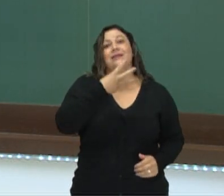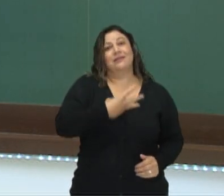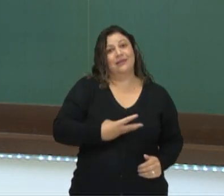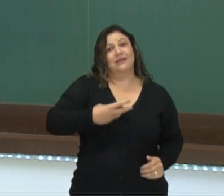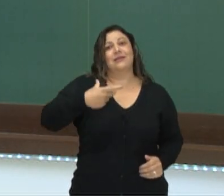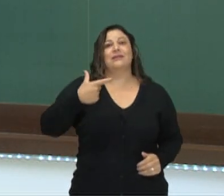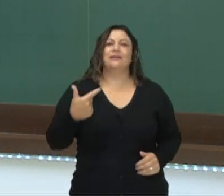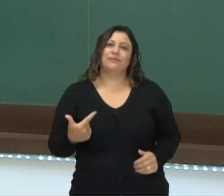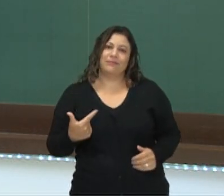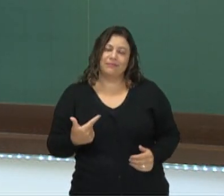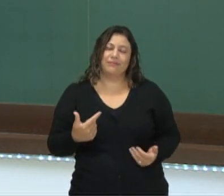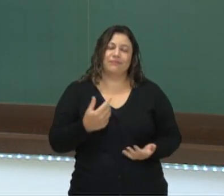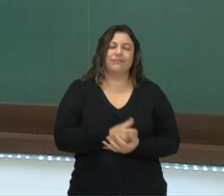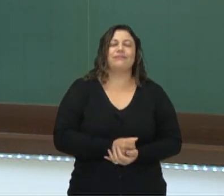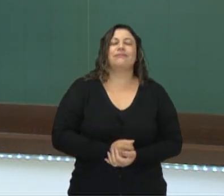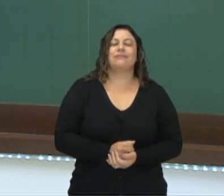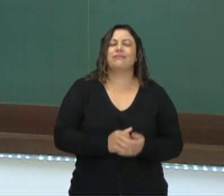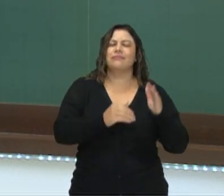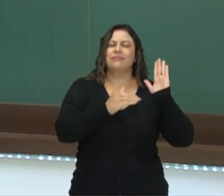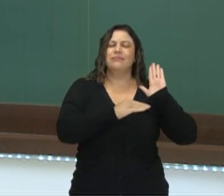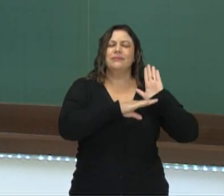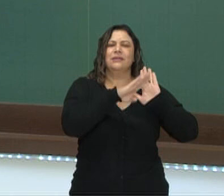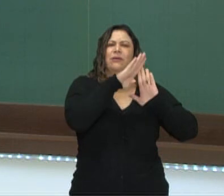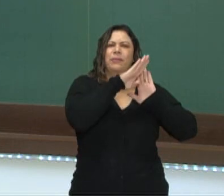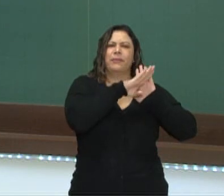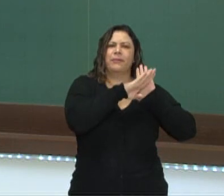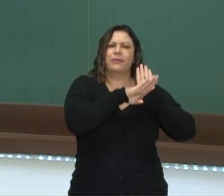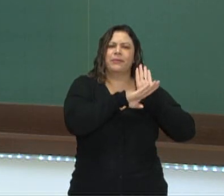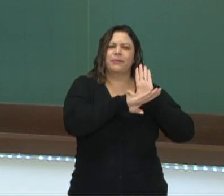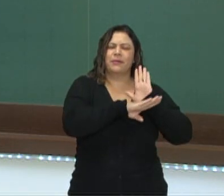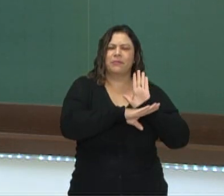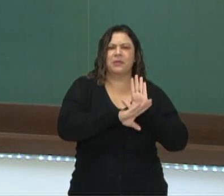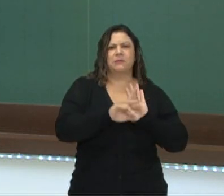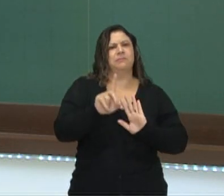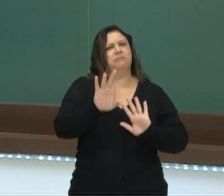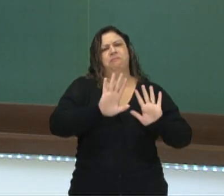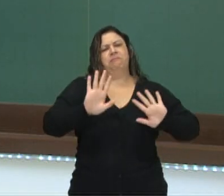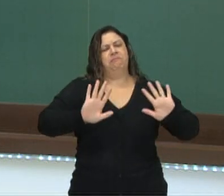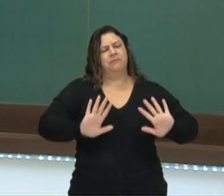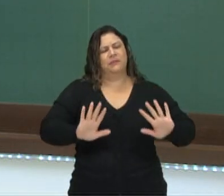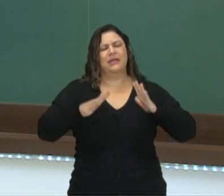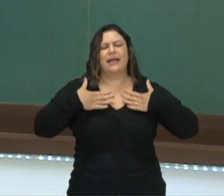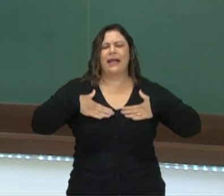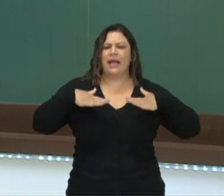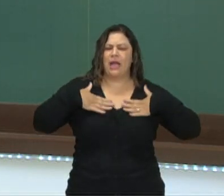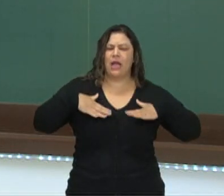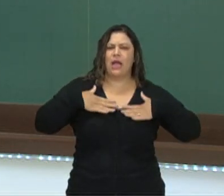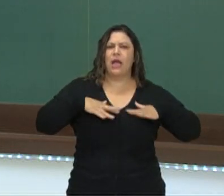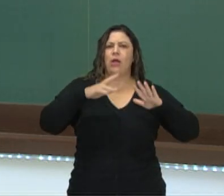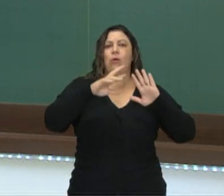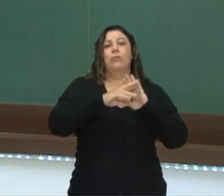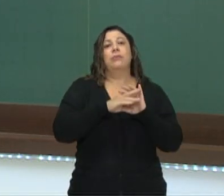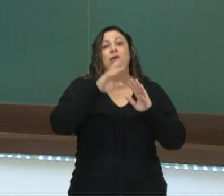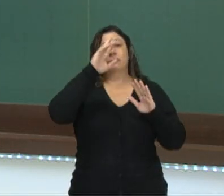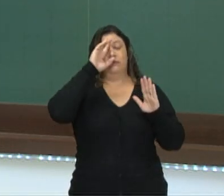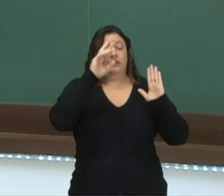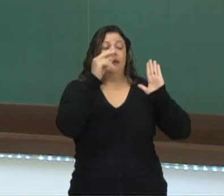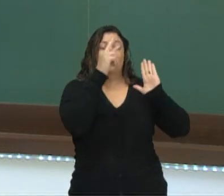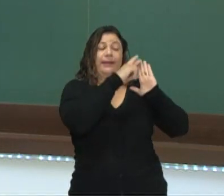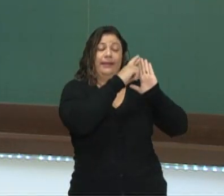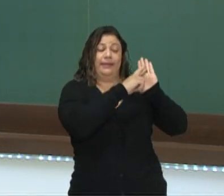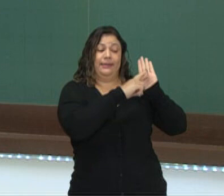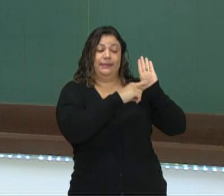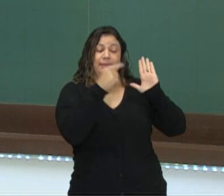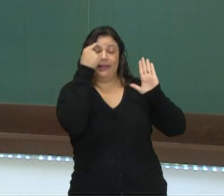necessidade de resolver passo a passo, sem pressa, com bastante tranquilidade, respeitando as regras, né, da ordem daquilo que você